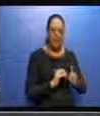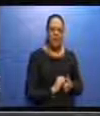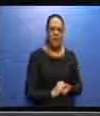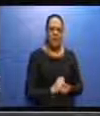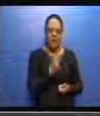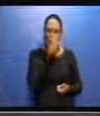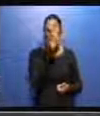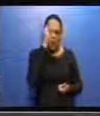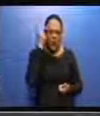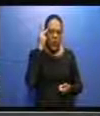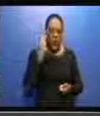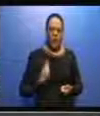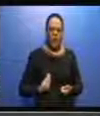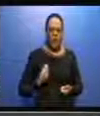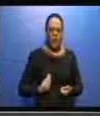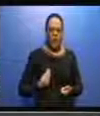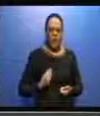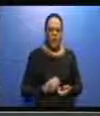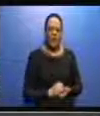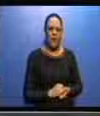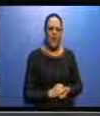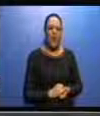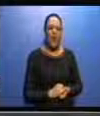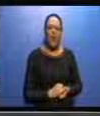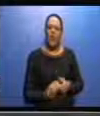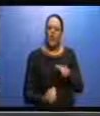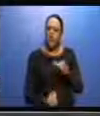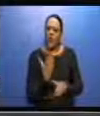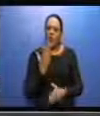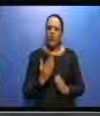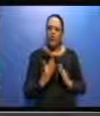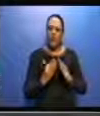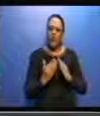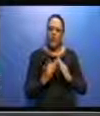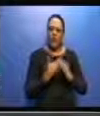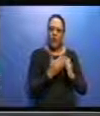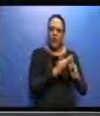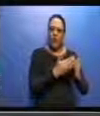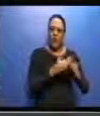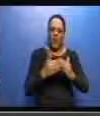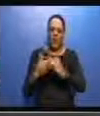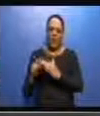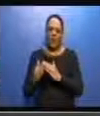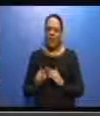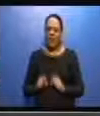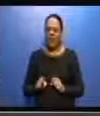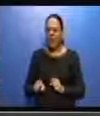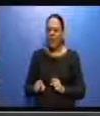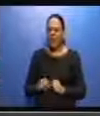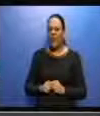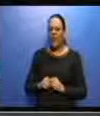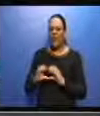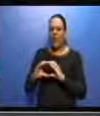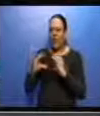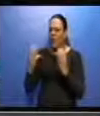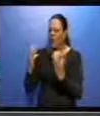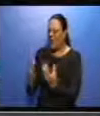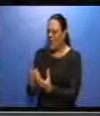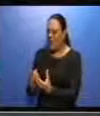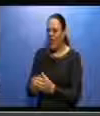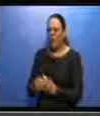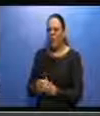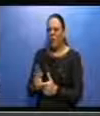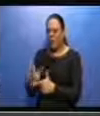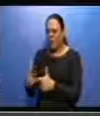e soul o surgimento né de favelas não é de comunidades né equidade de acesso às redes de água e